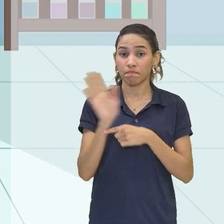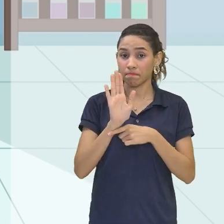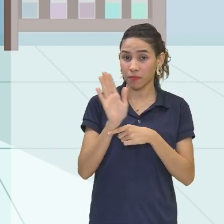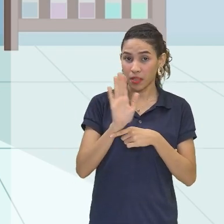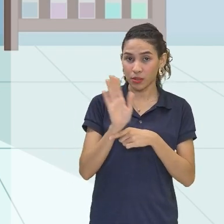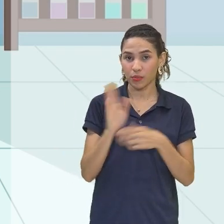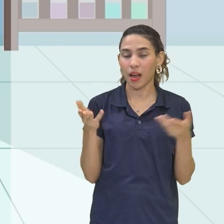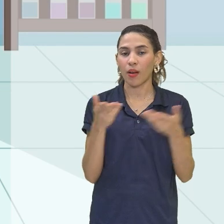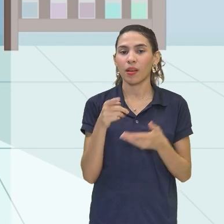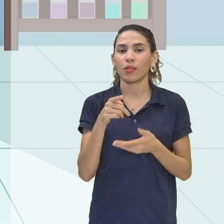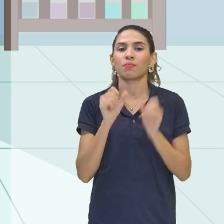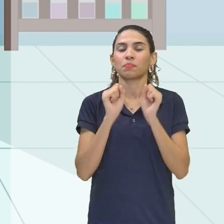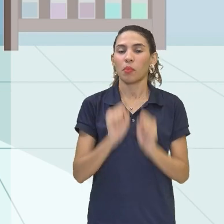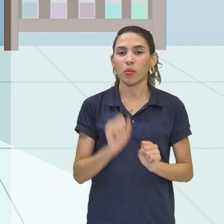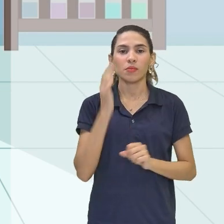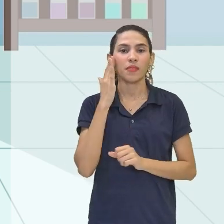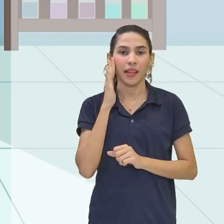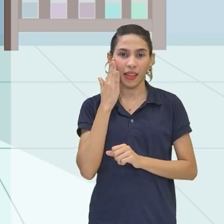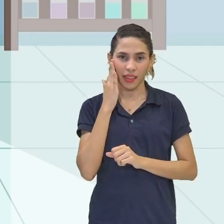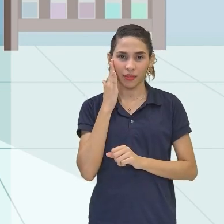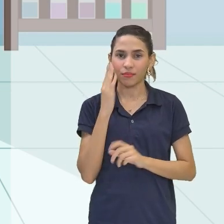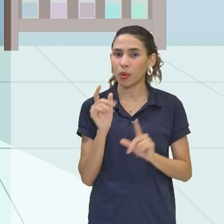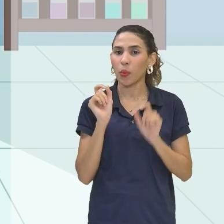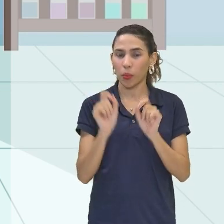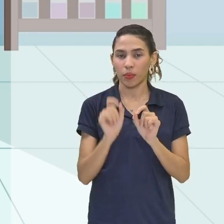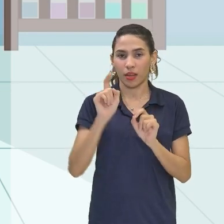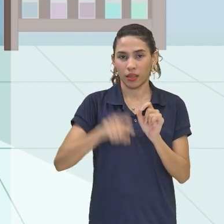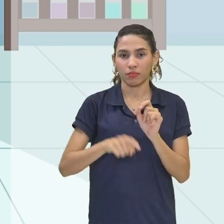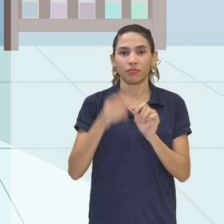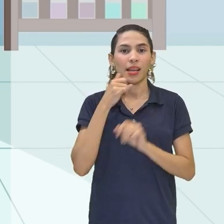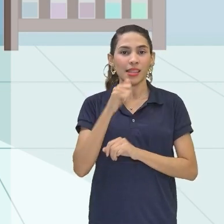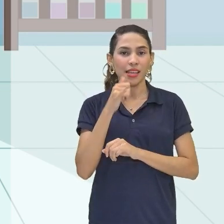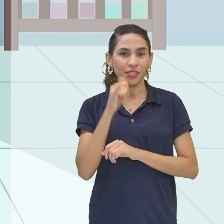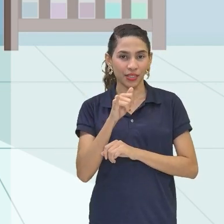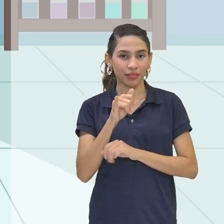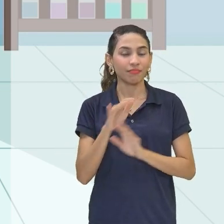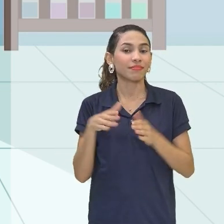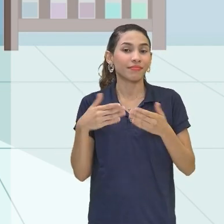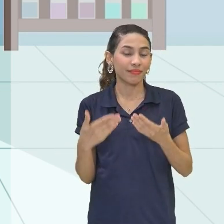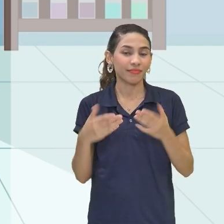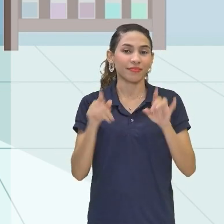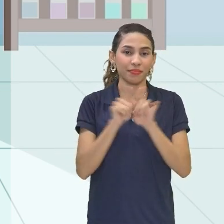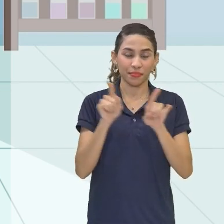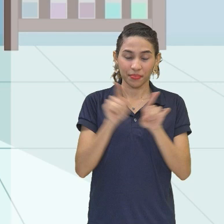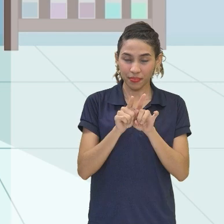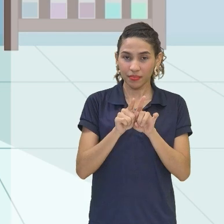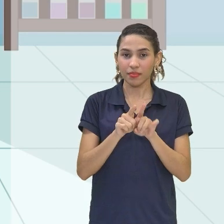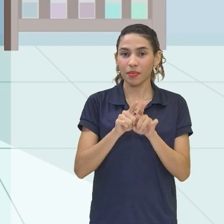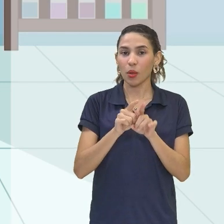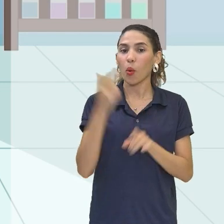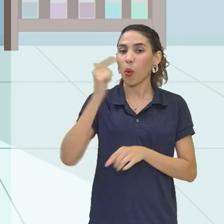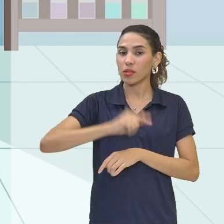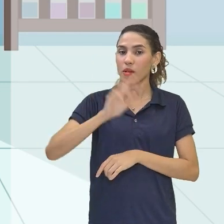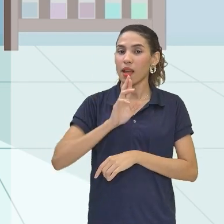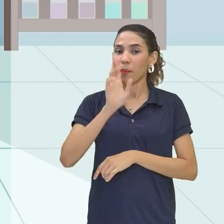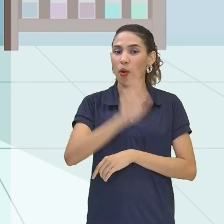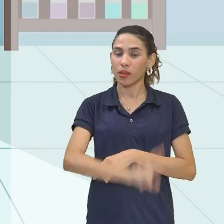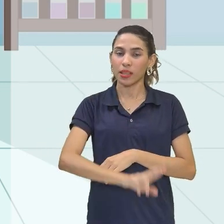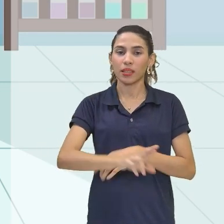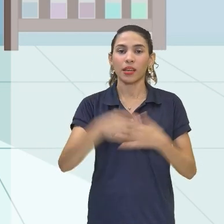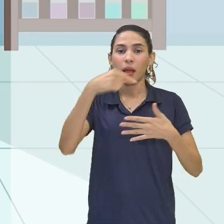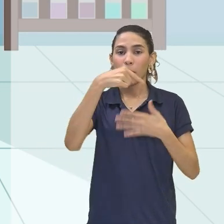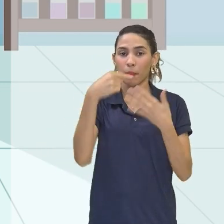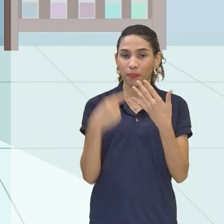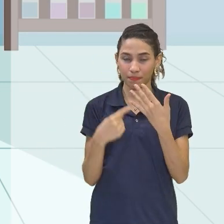agora eu já posso entender o que é a energia elétrica e também poder responder o